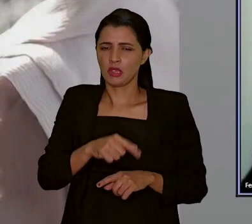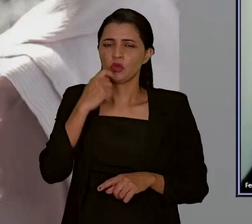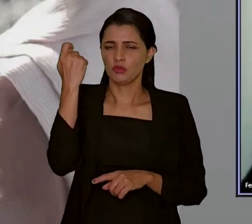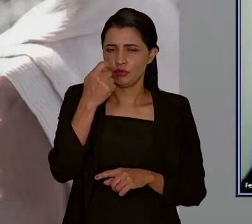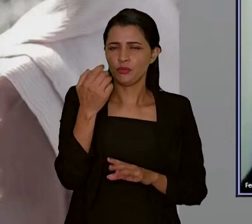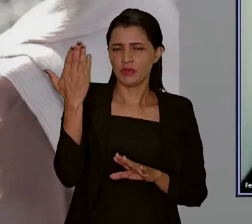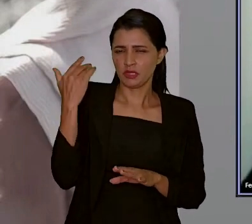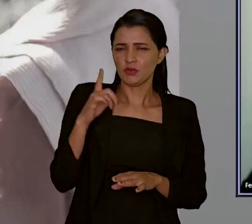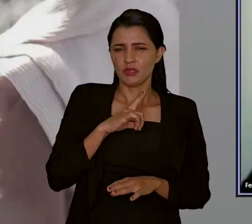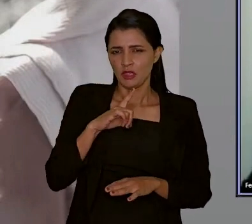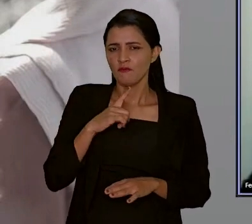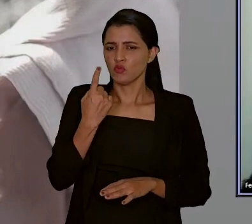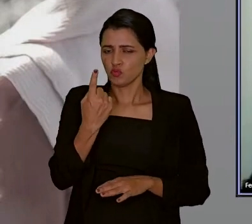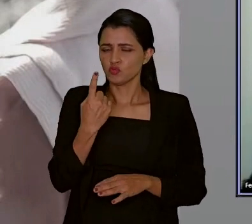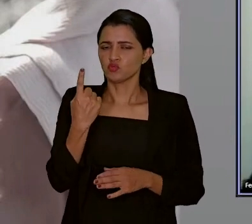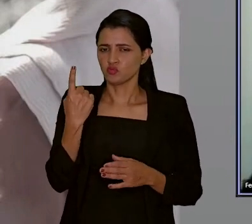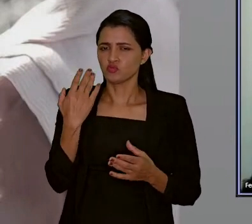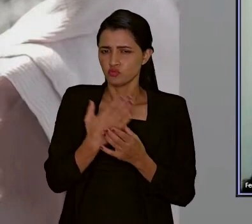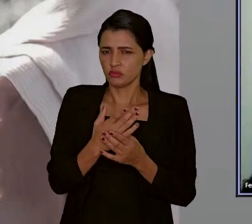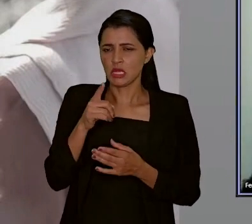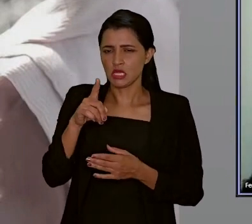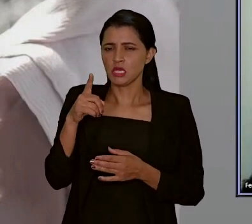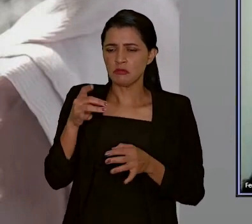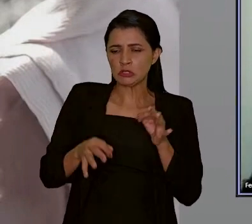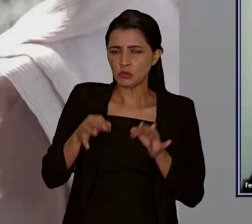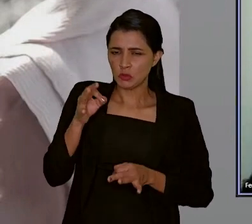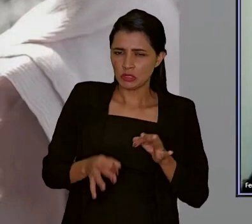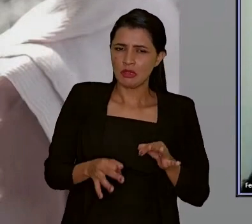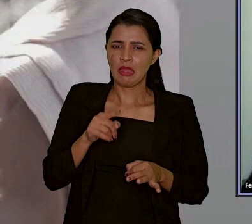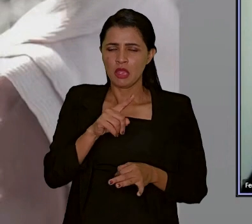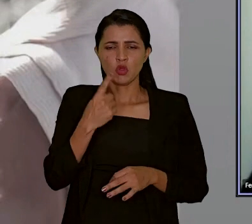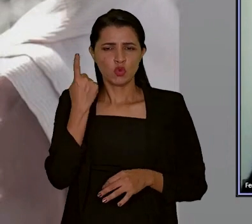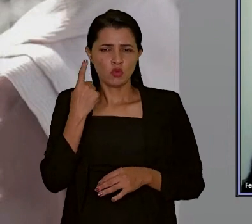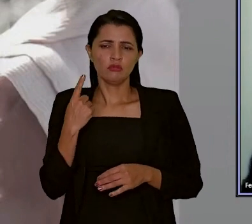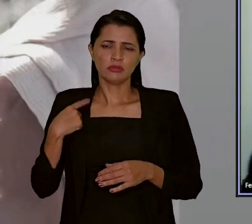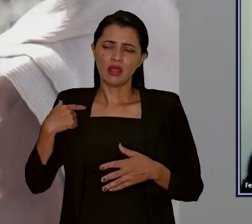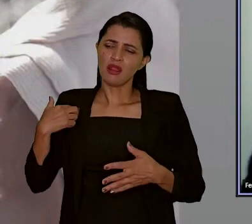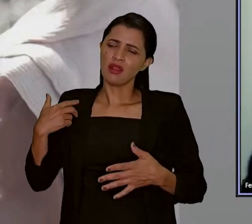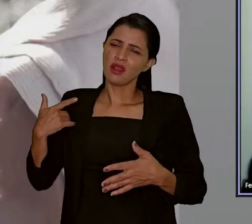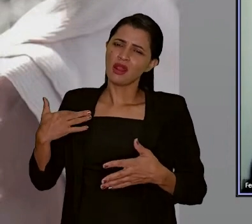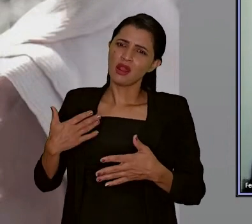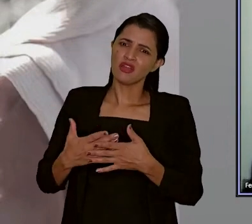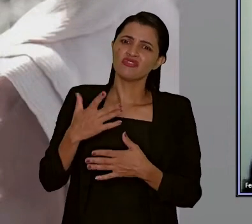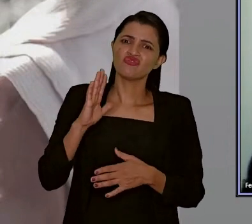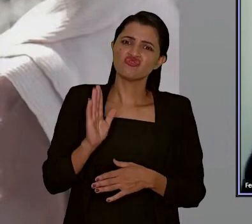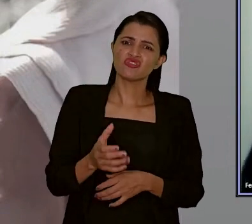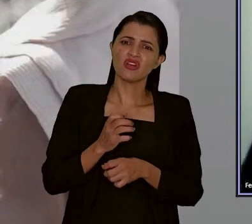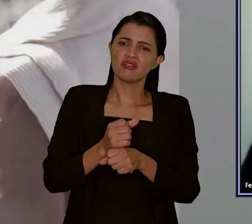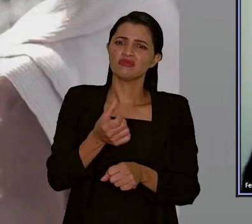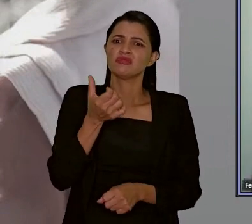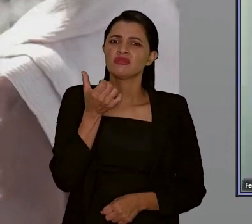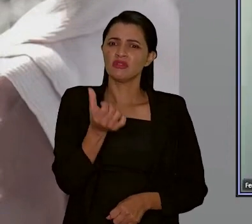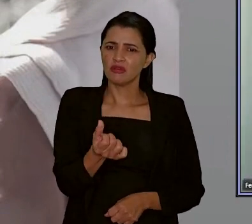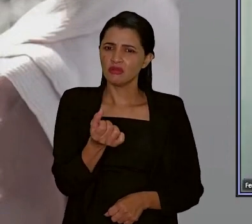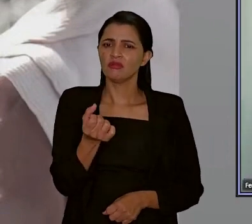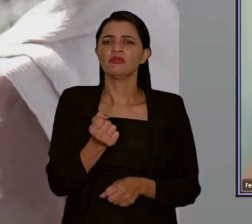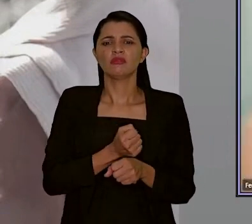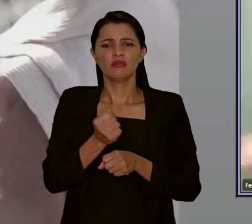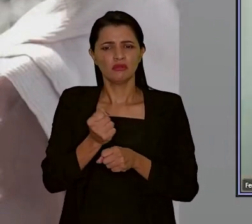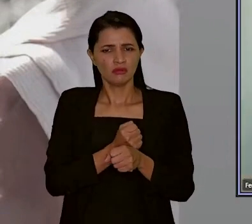e é um caso que está se arrastando há 6 anos e um processo chegou no tribunal e estava marcada a data da devolução,